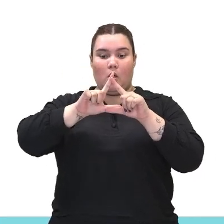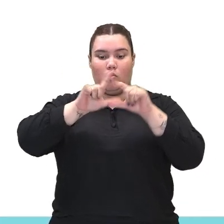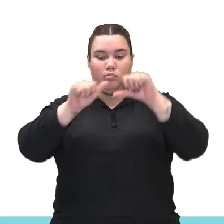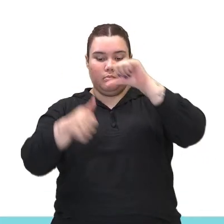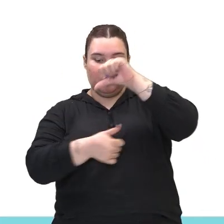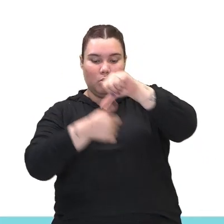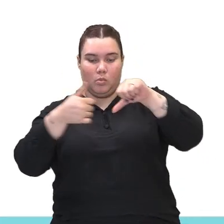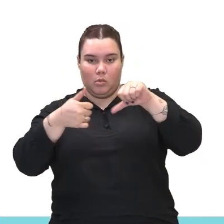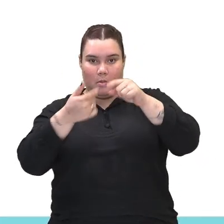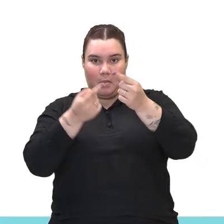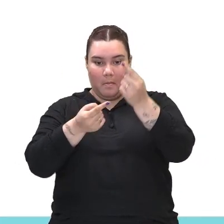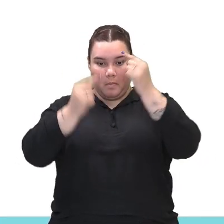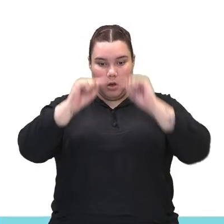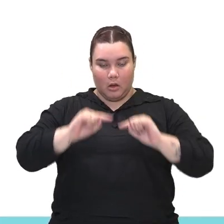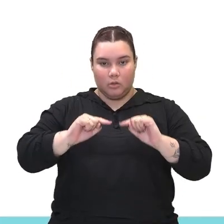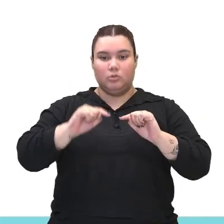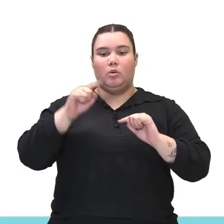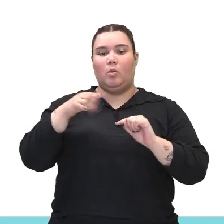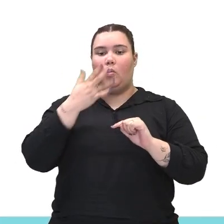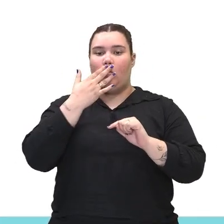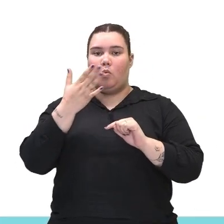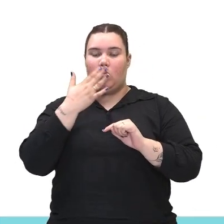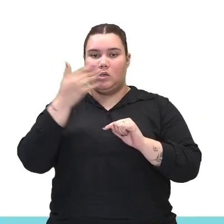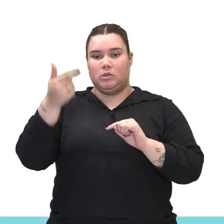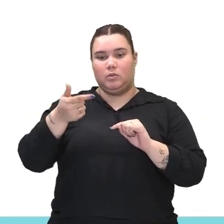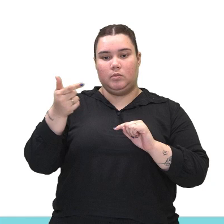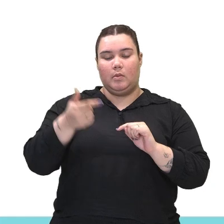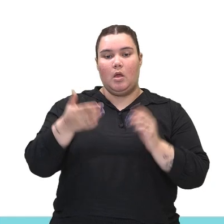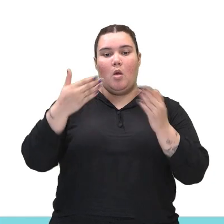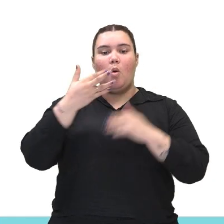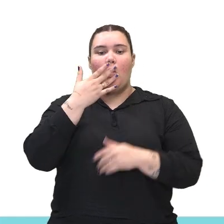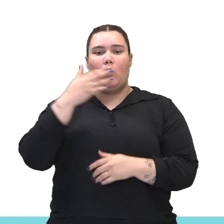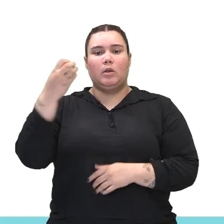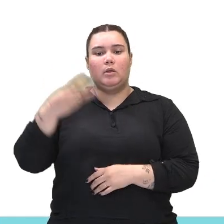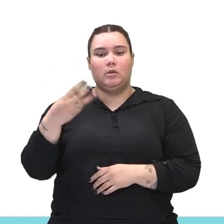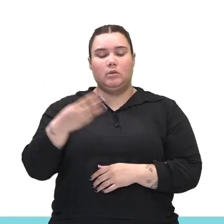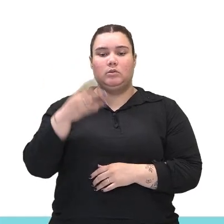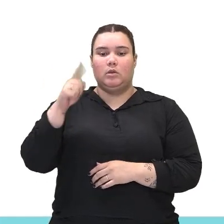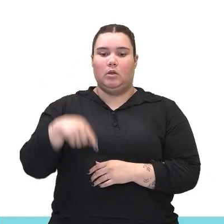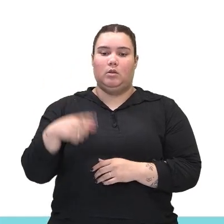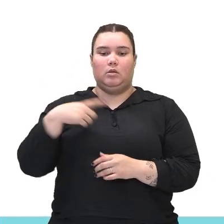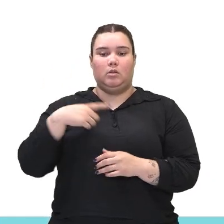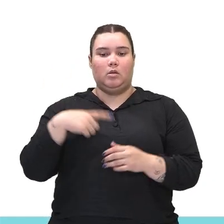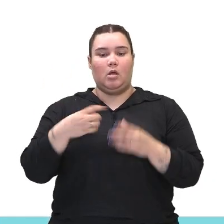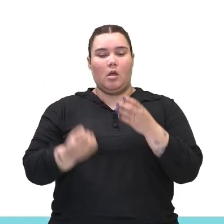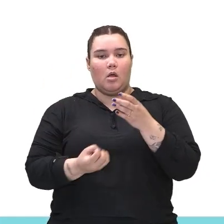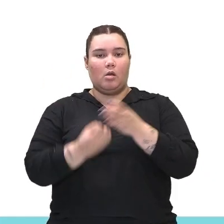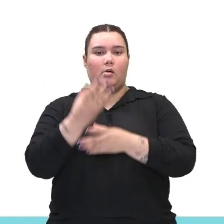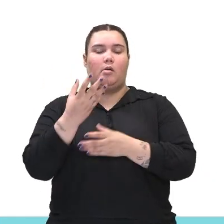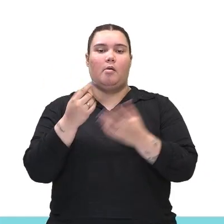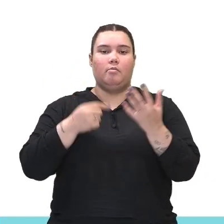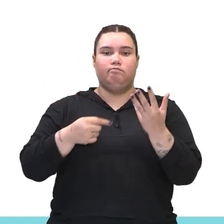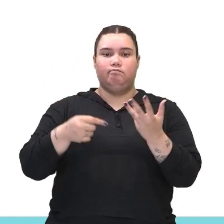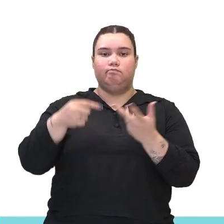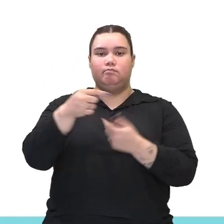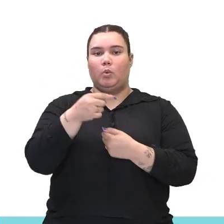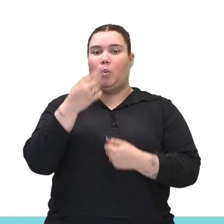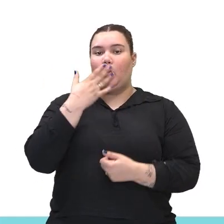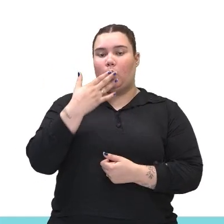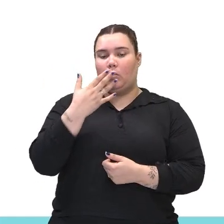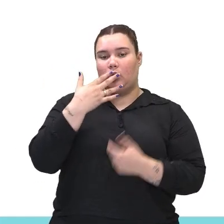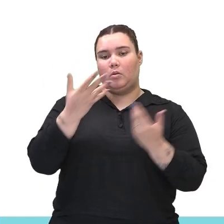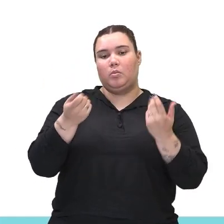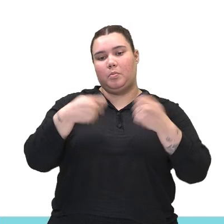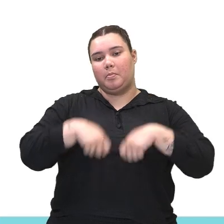cores secundárias, e as terciárias, aquelas que estão do lado. E assim você vai conseguir lembrar e não